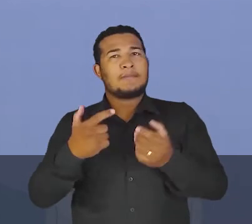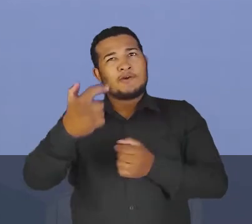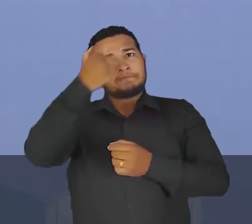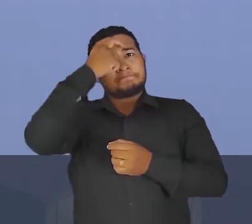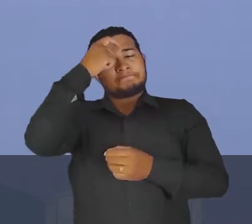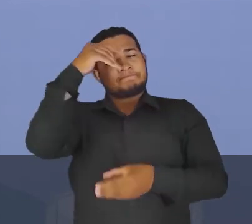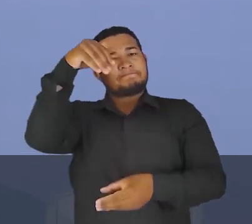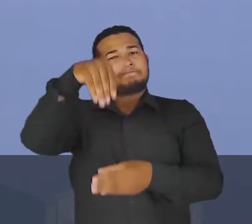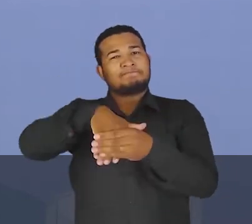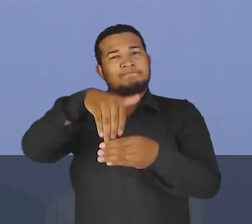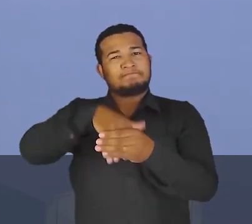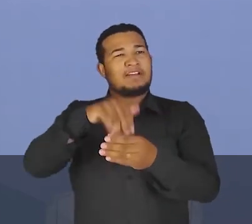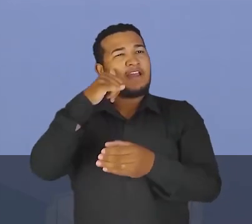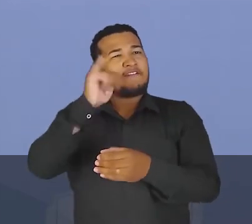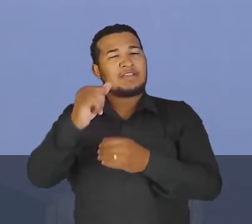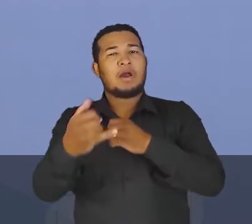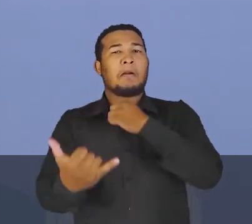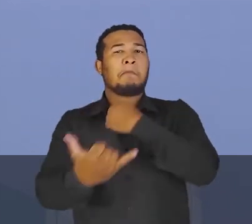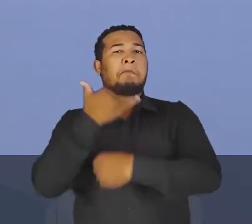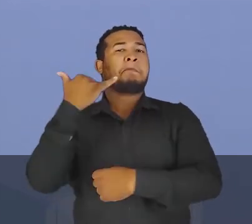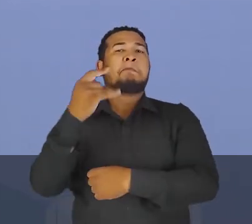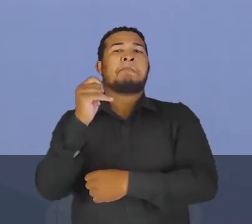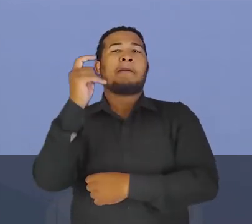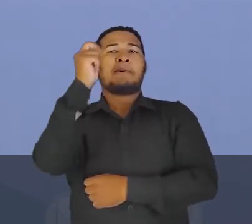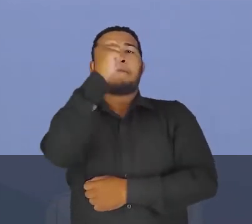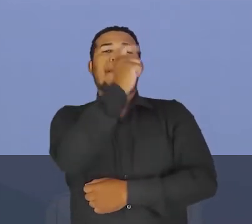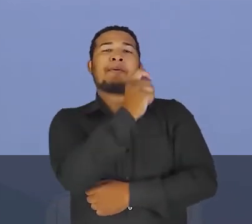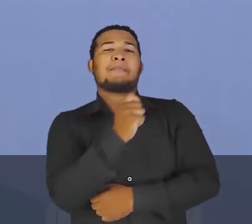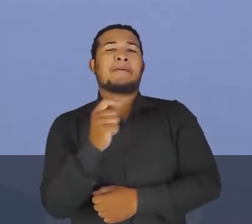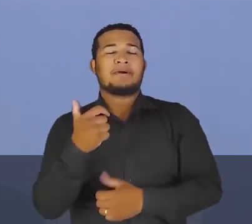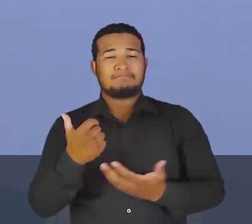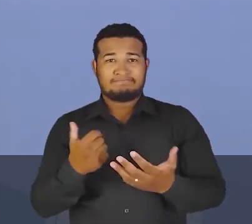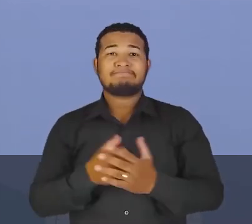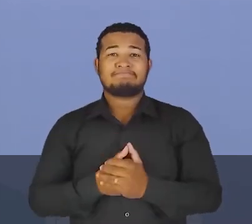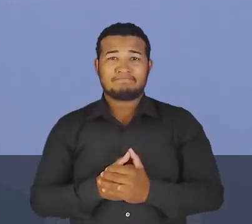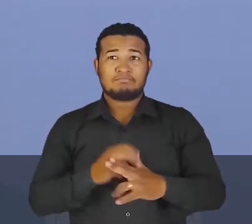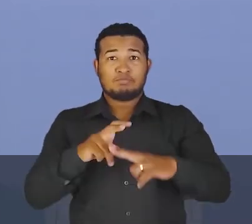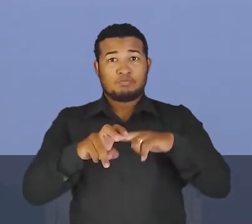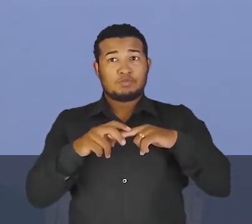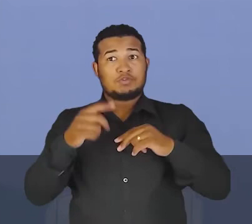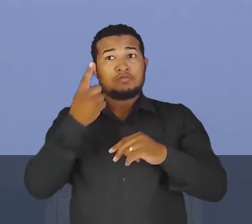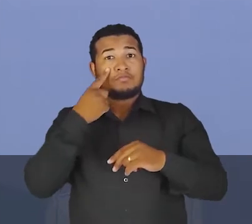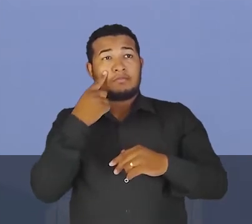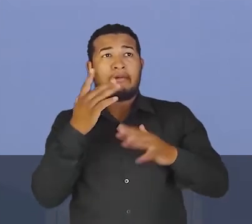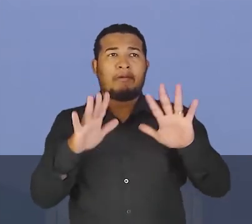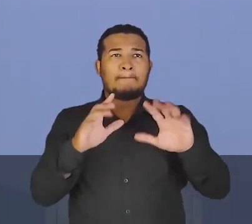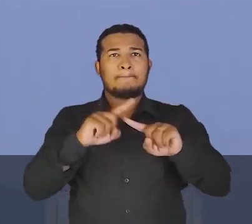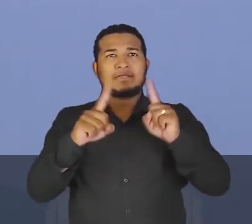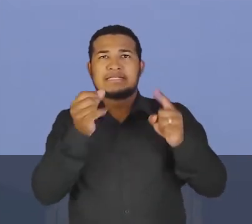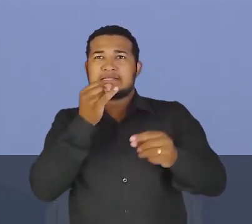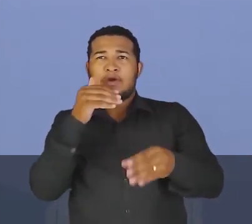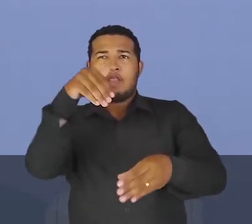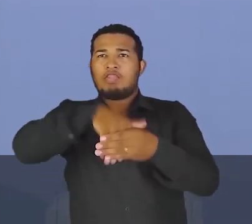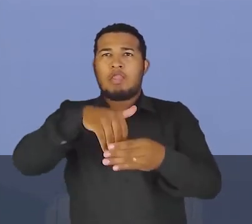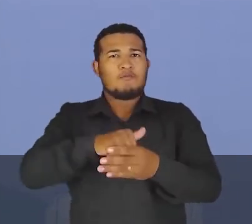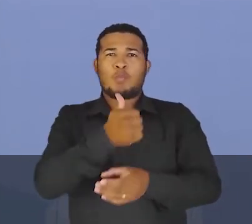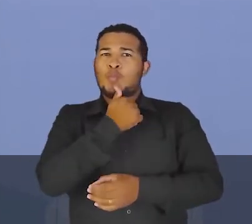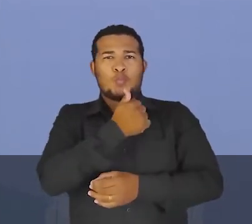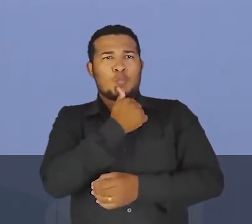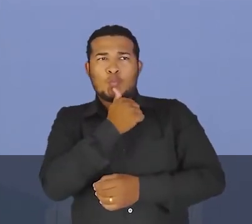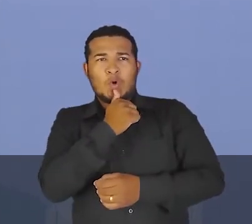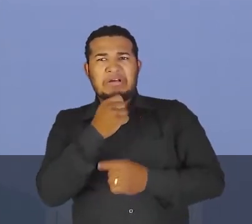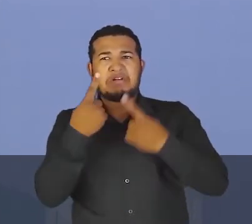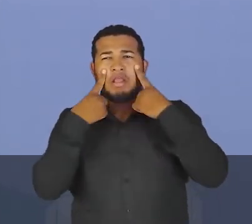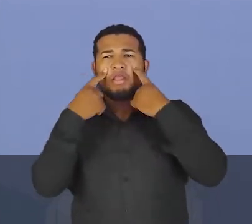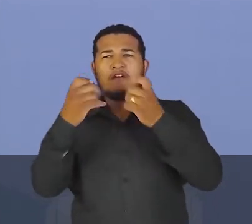mais consciência e não ser enganado. E aí você pode pensar novamente aquele ponto que eu destaquei. Você pode pensar, mas eu não voto ainda, eu não quero me interessar